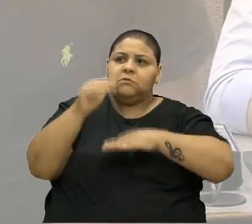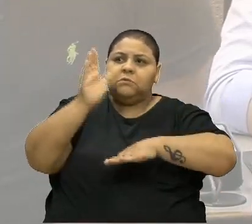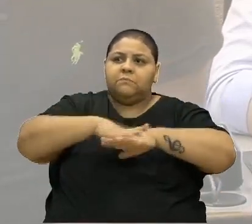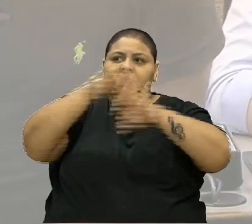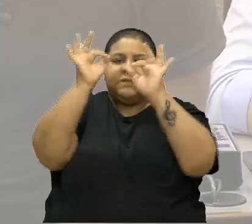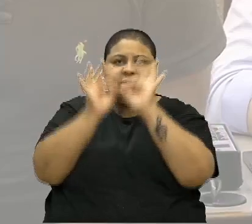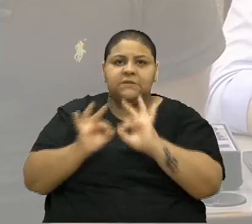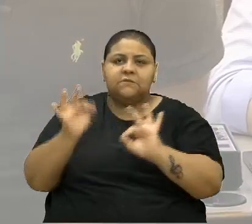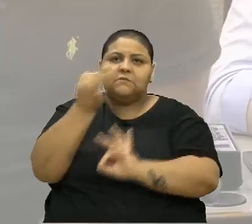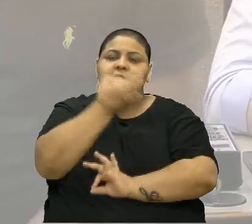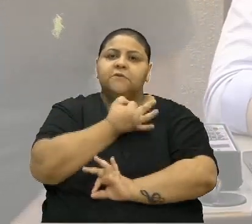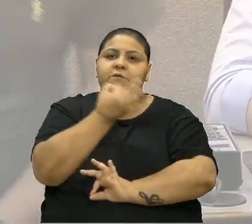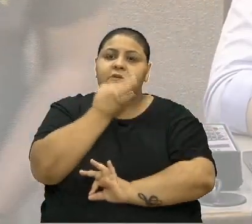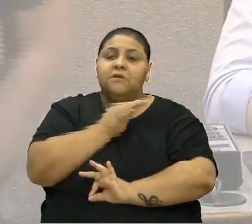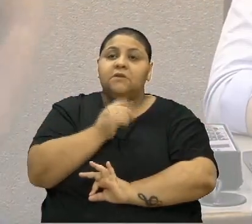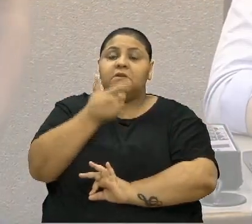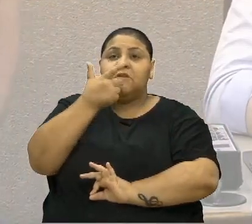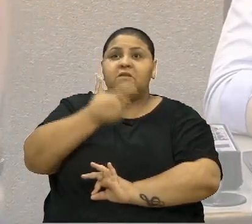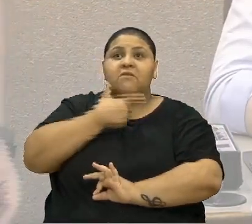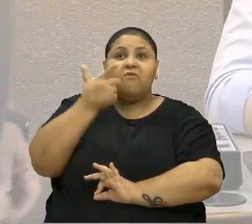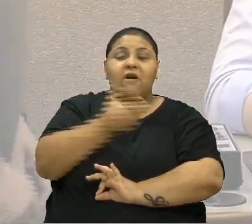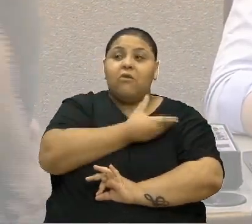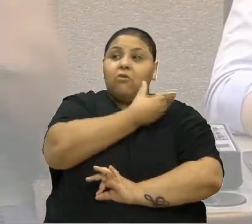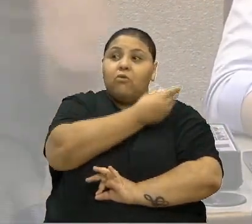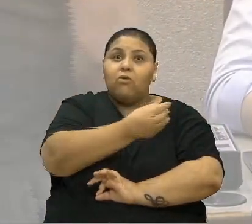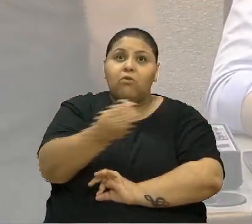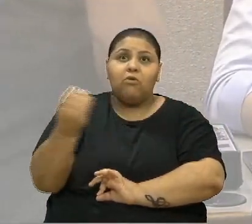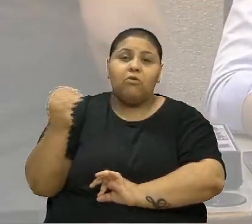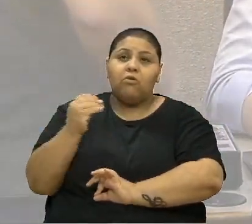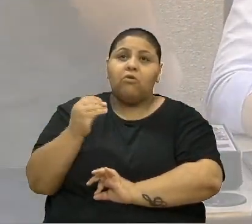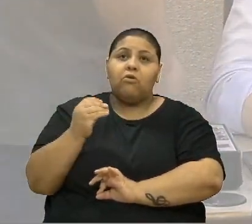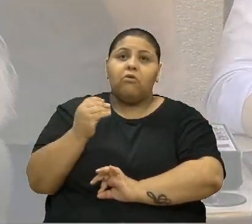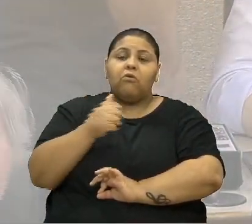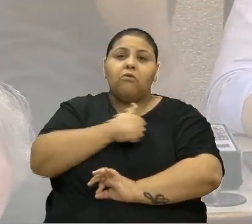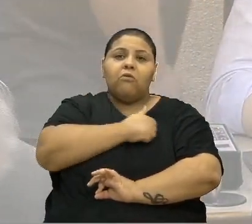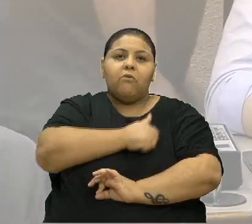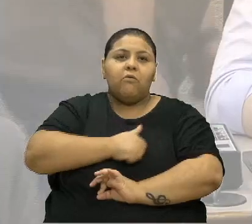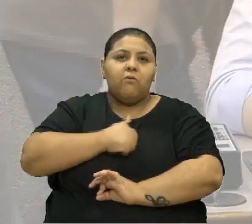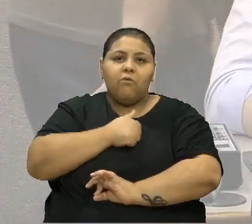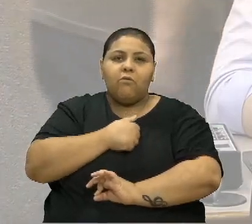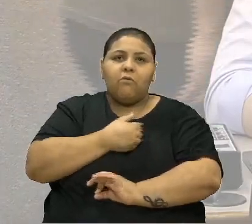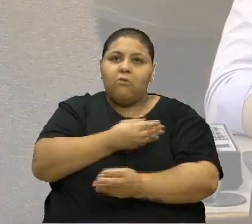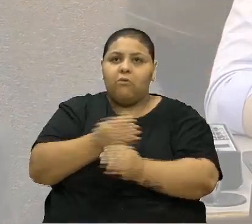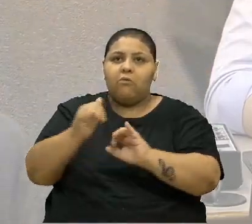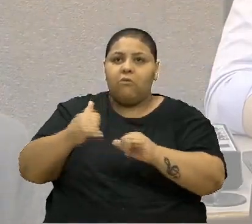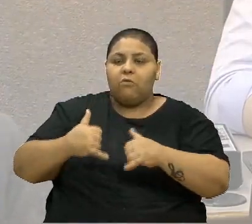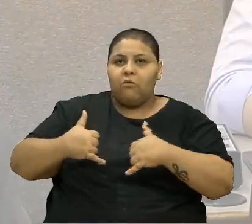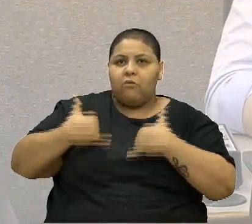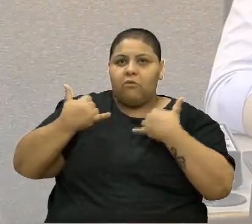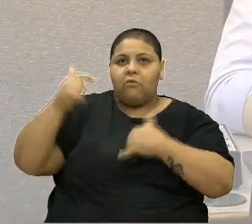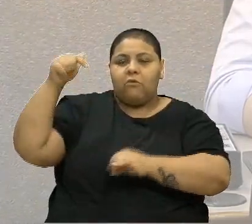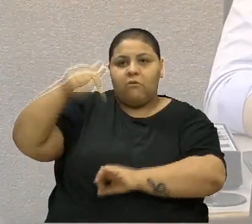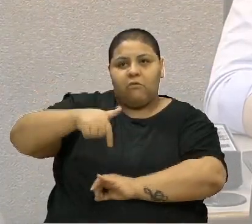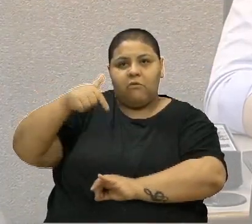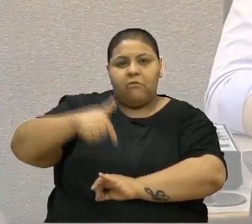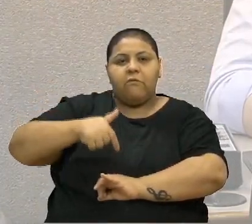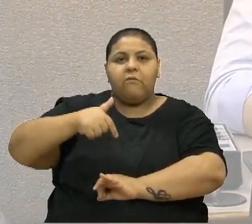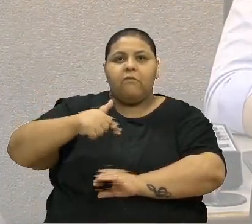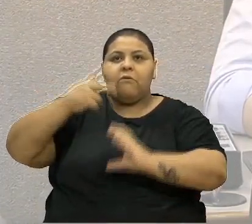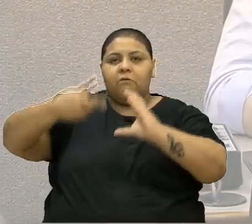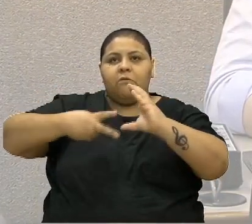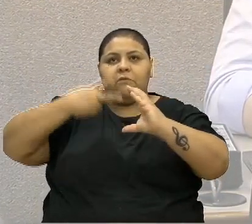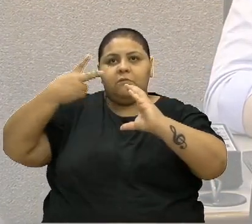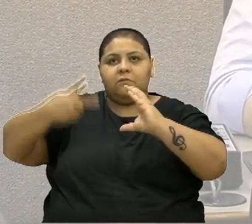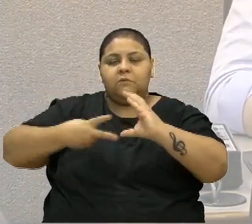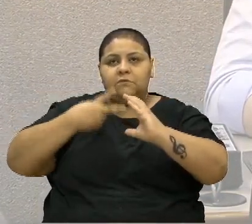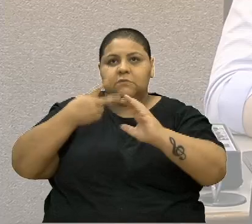Caxias do Sul. E eu costumo dizer com muita humildade, mas também com muito orgulho, que aqui, esta Câmara de